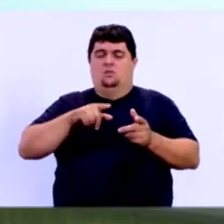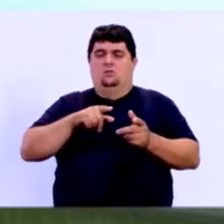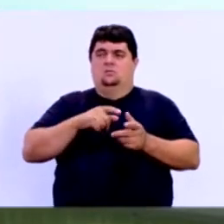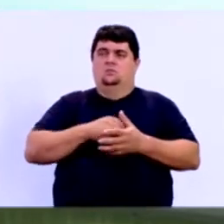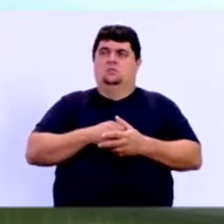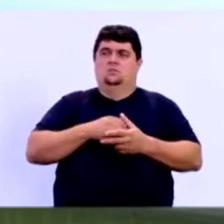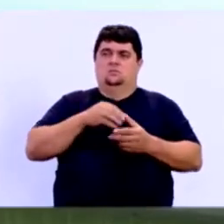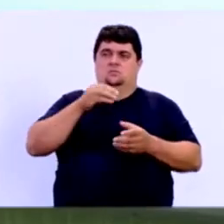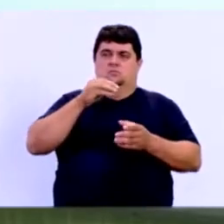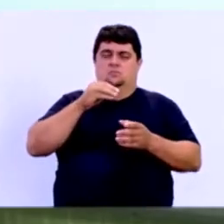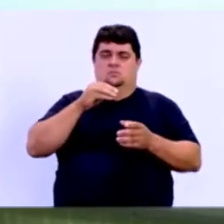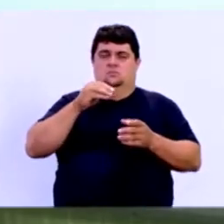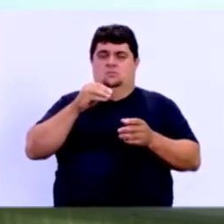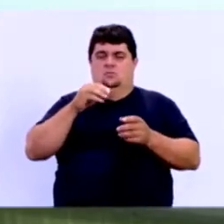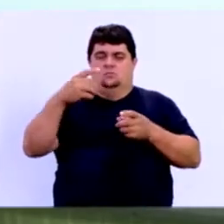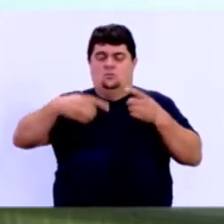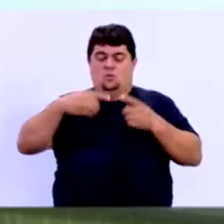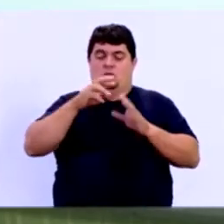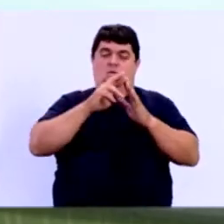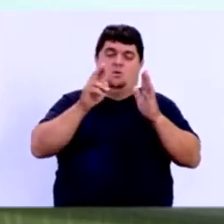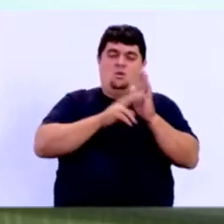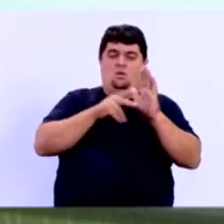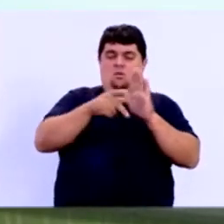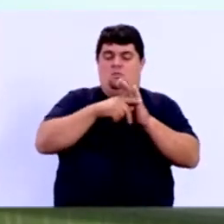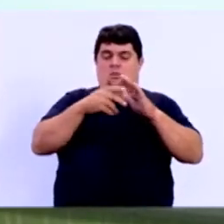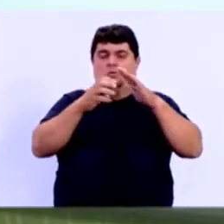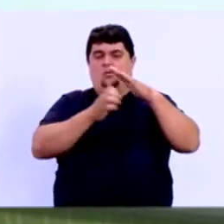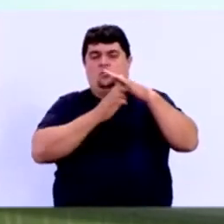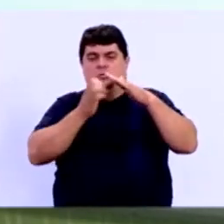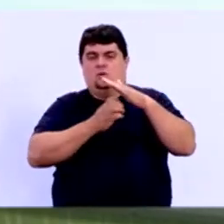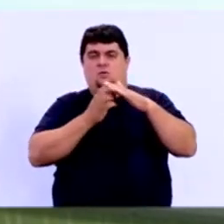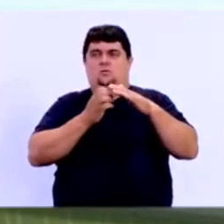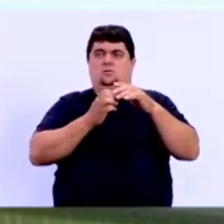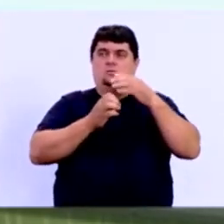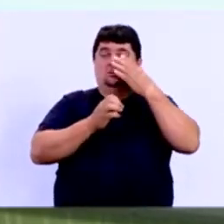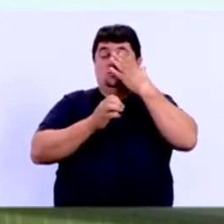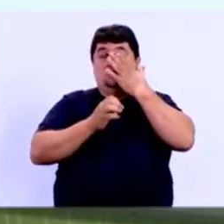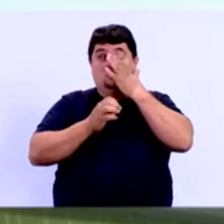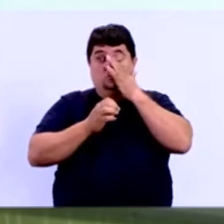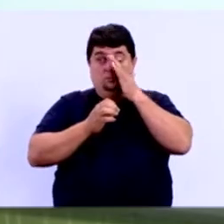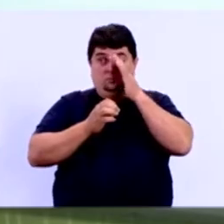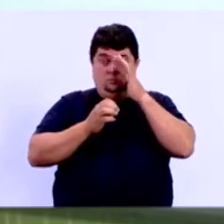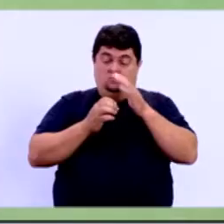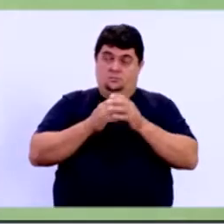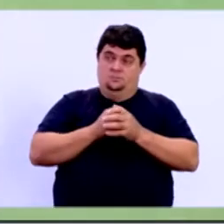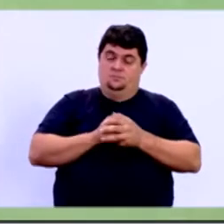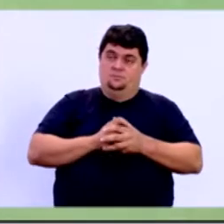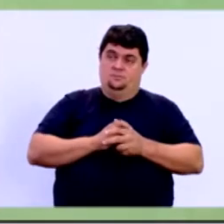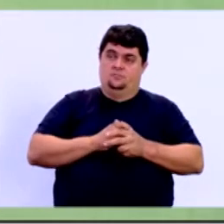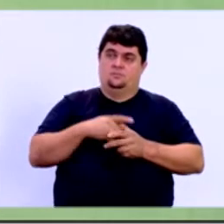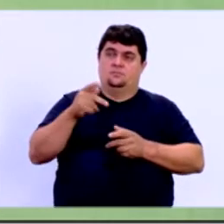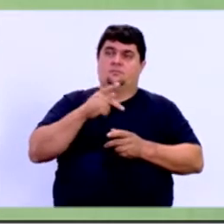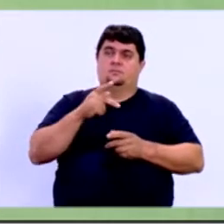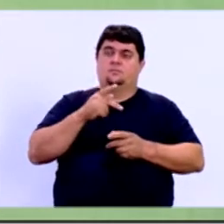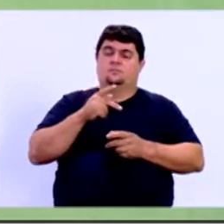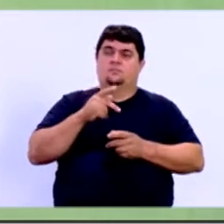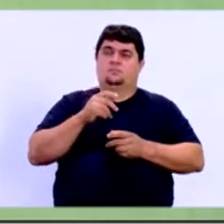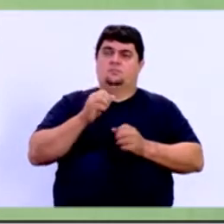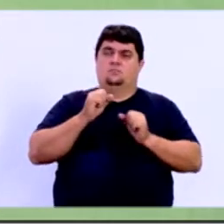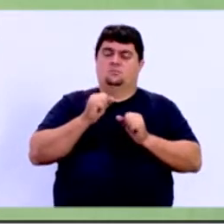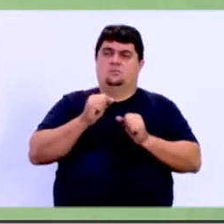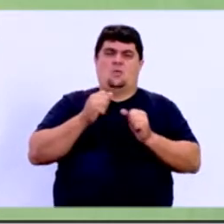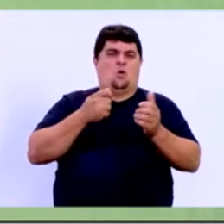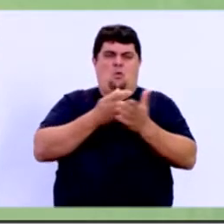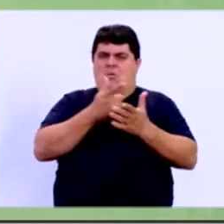né, dentro das políticas pré-estabelecidas pela empresa, né, caro aluno? Cuidado, cuidado. Professor, então eu posso